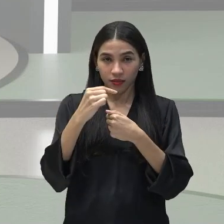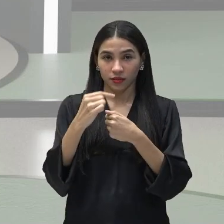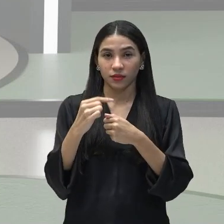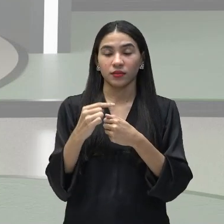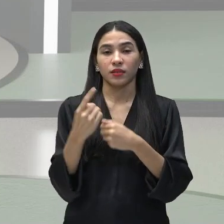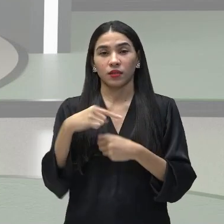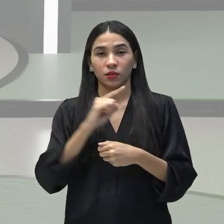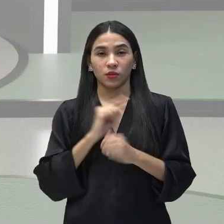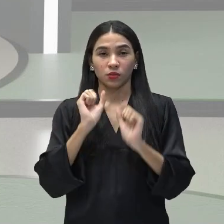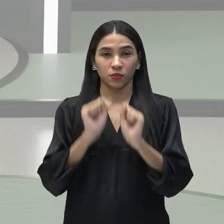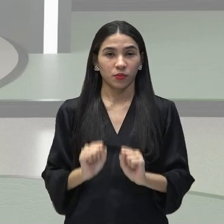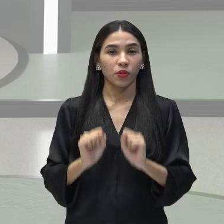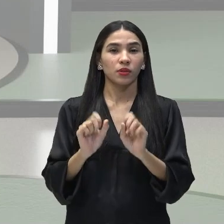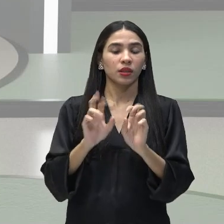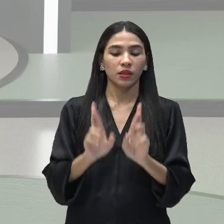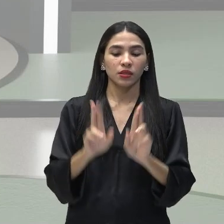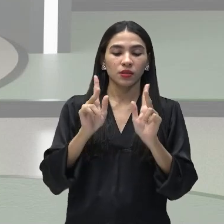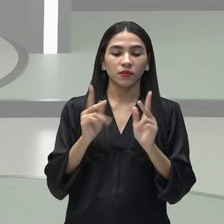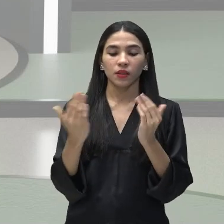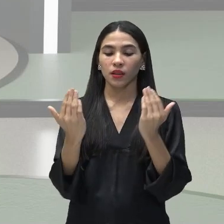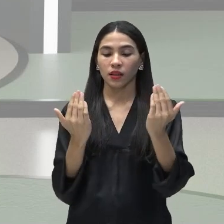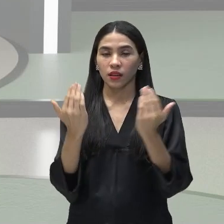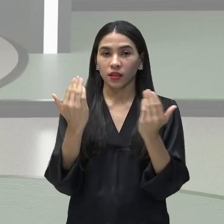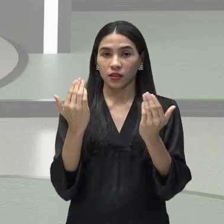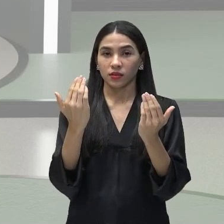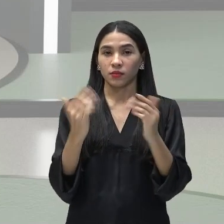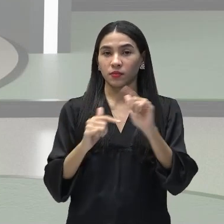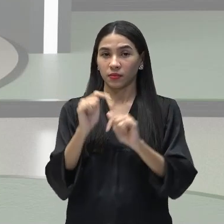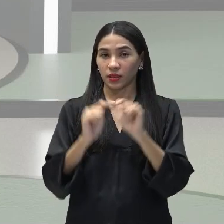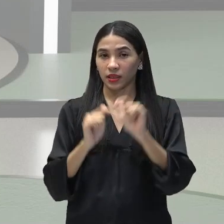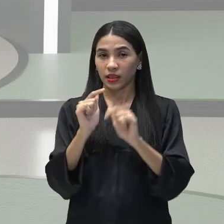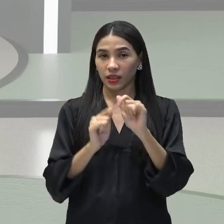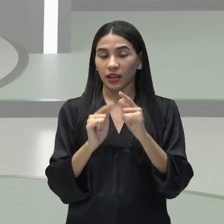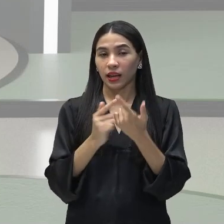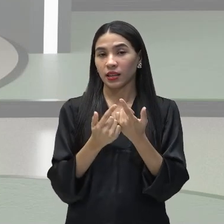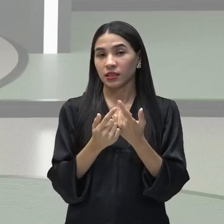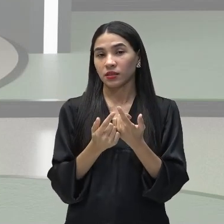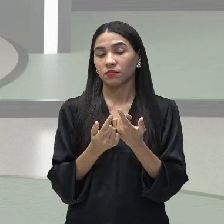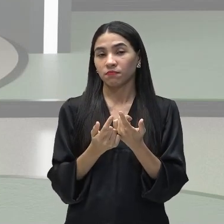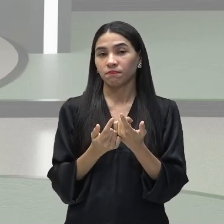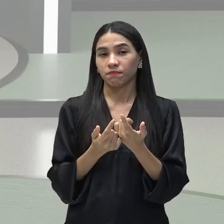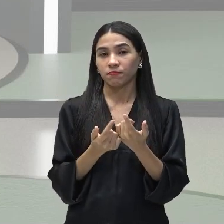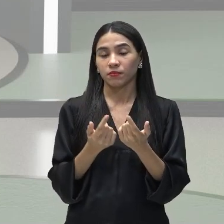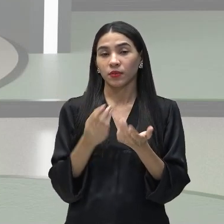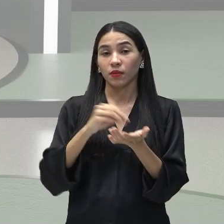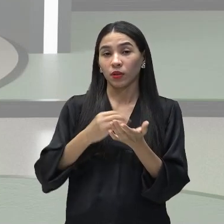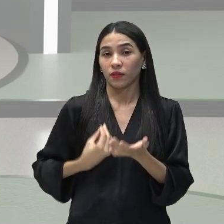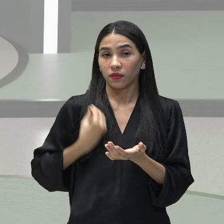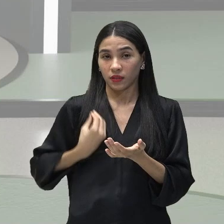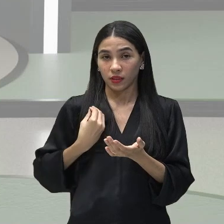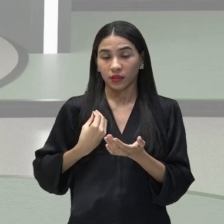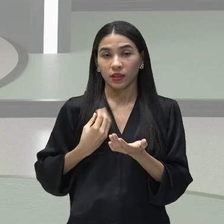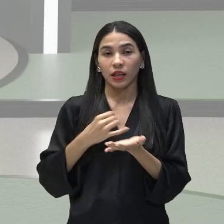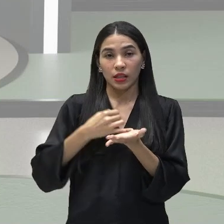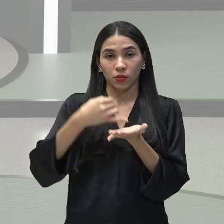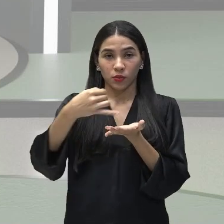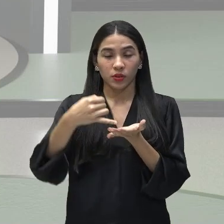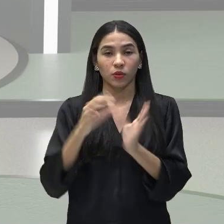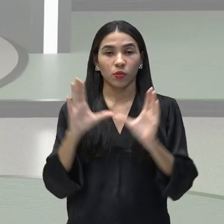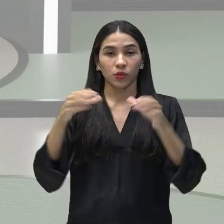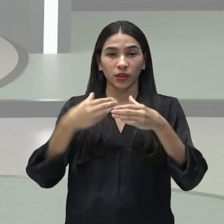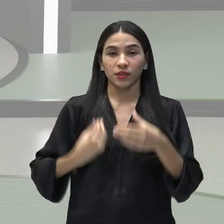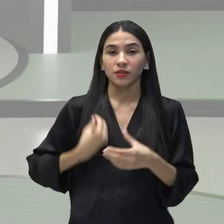para que a gente possa diferenciar eles de objetos inanimados. Essa aí é a nossa introdução ao estudo dos seres